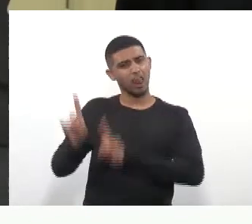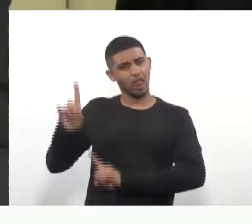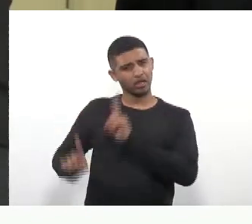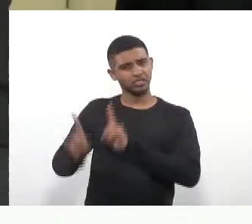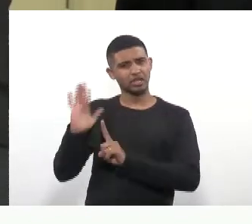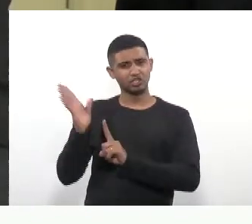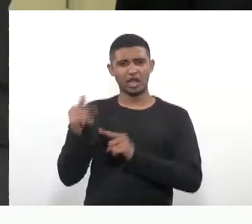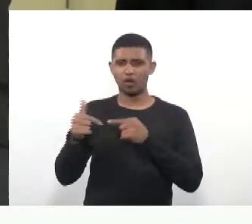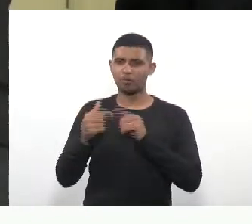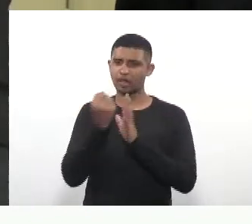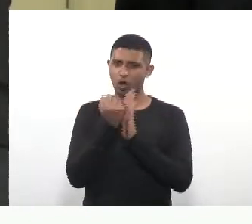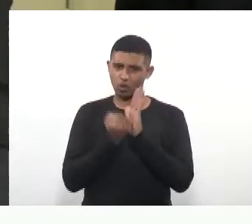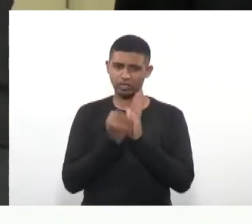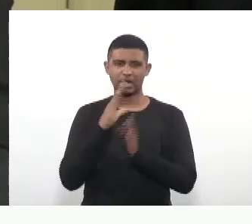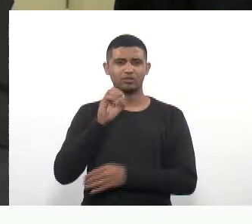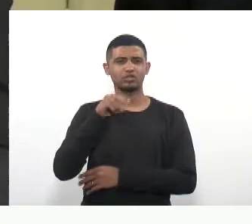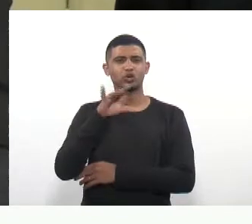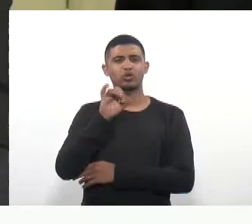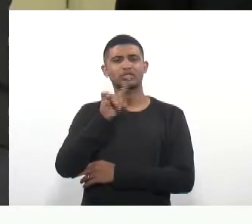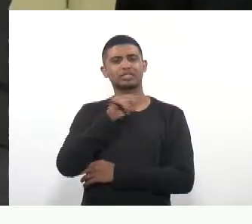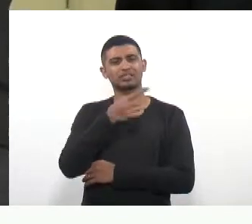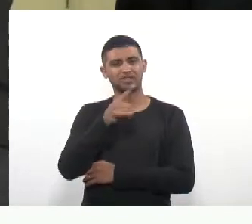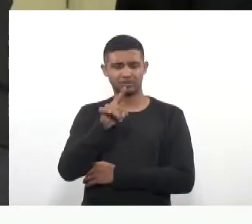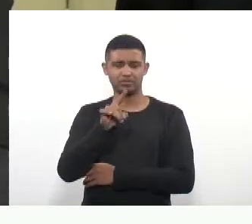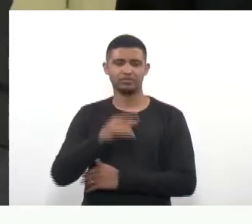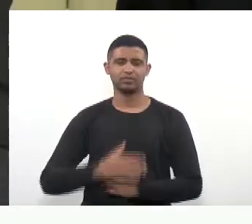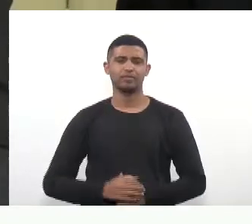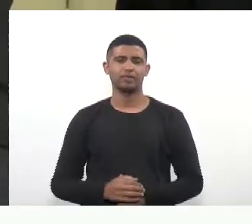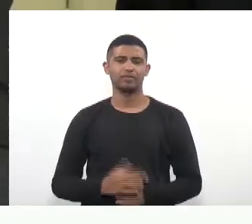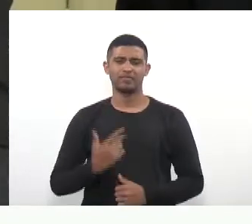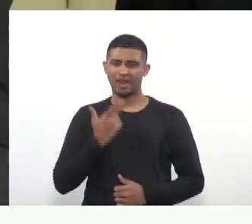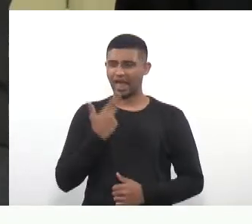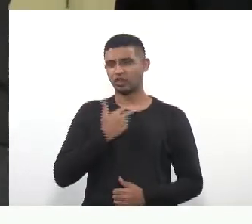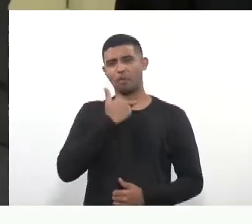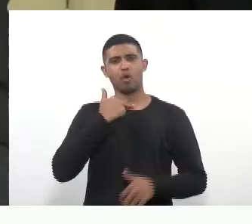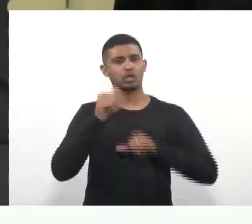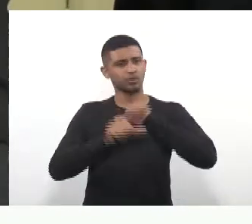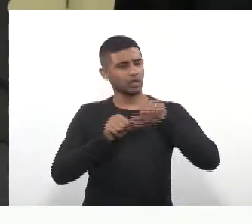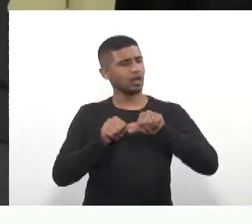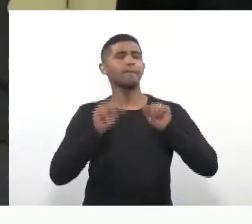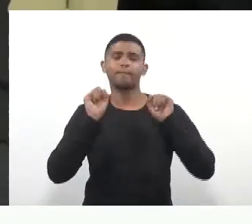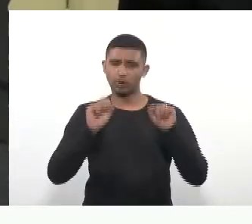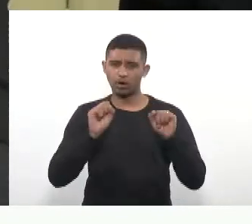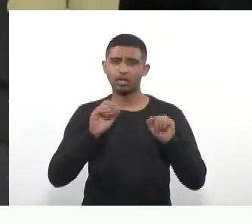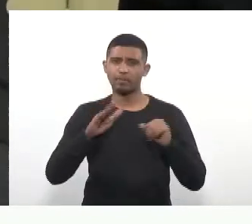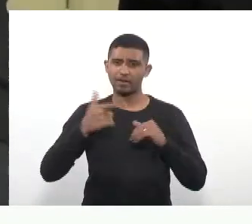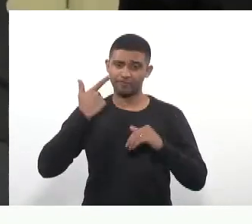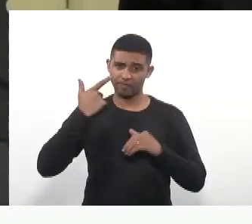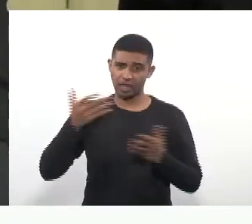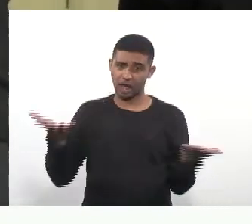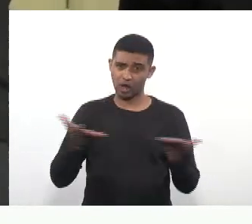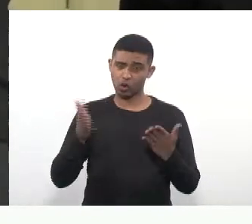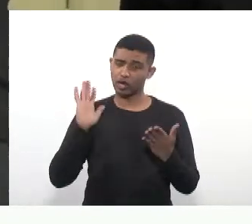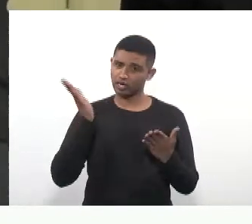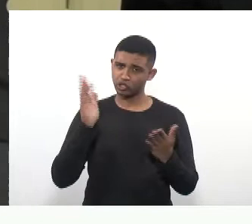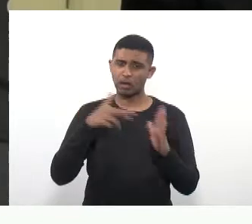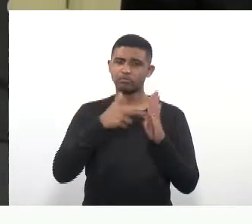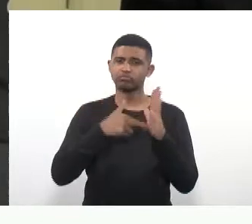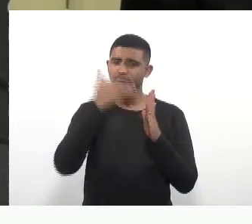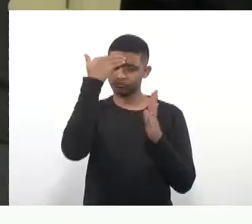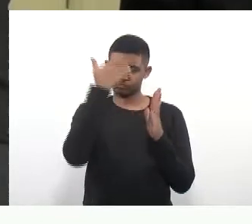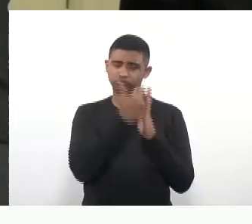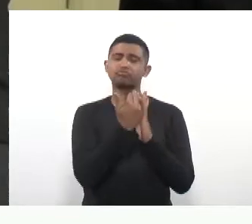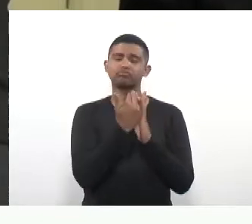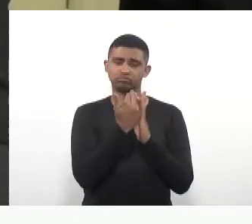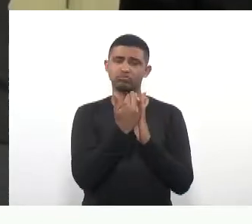do contrato de concessão. Isso não quer dizer que possa ser alterado, mas, em princípio, segue-se regularmente aquilo que